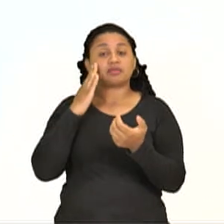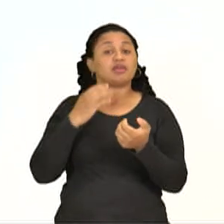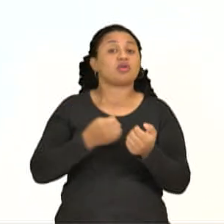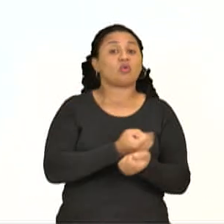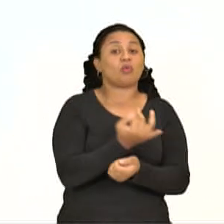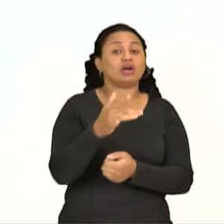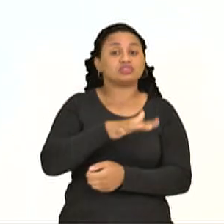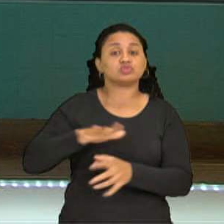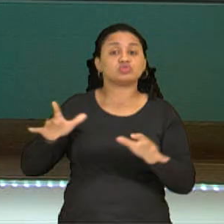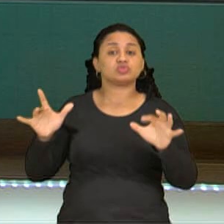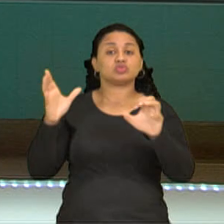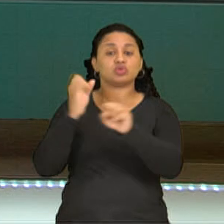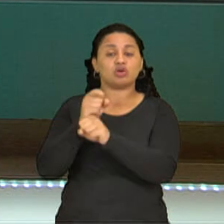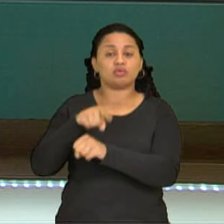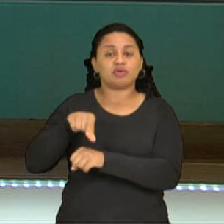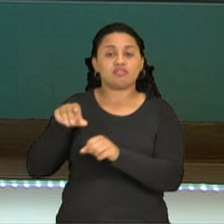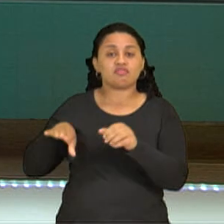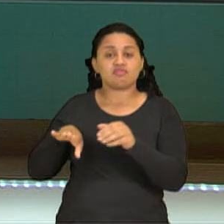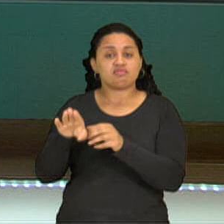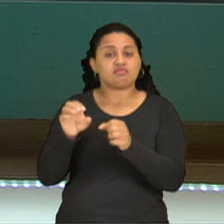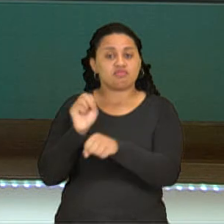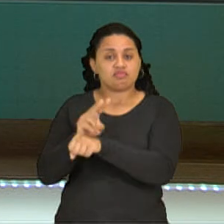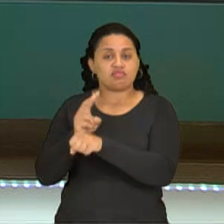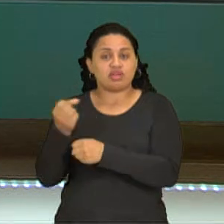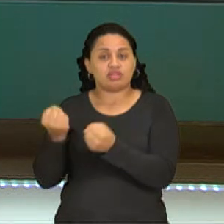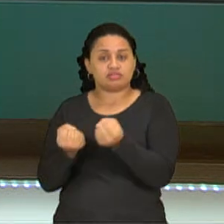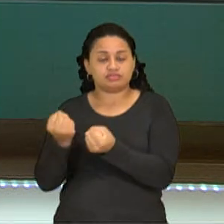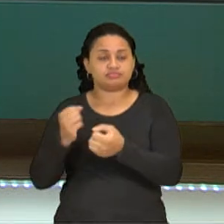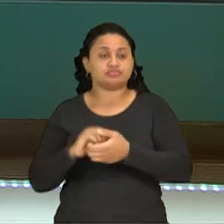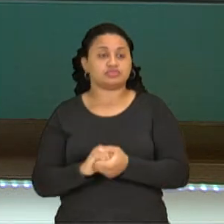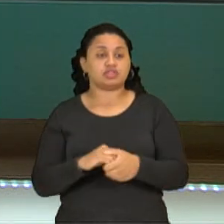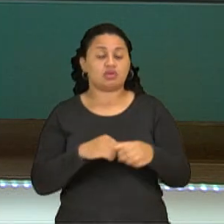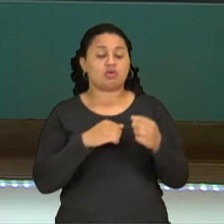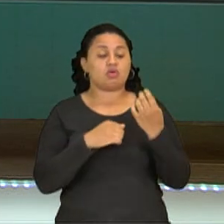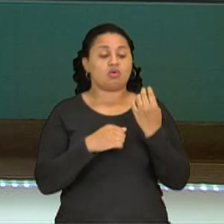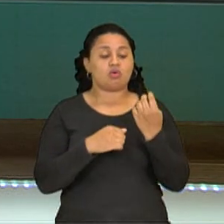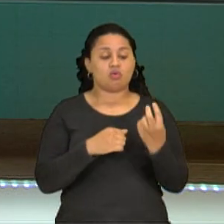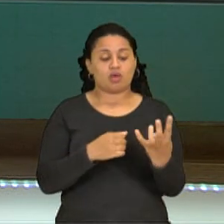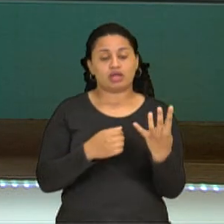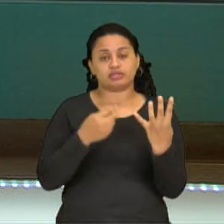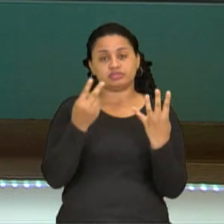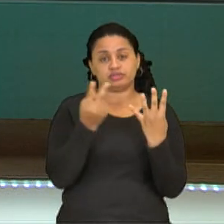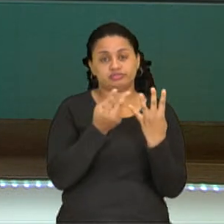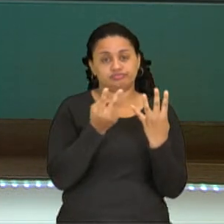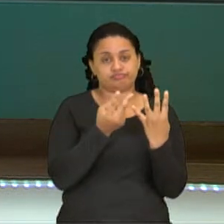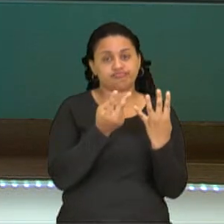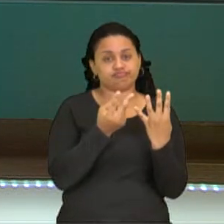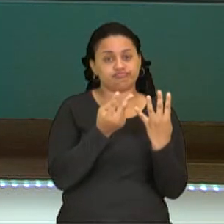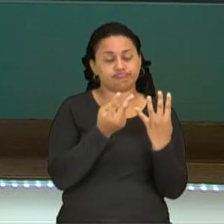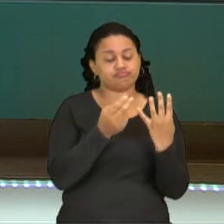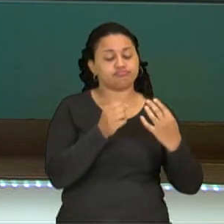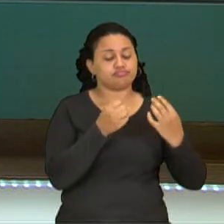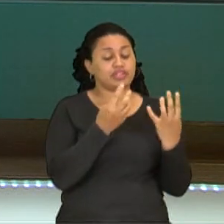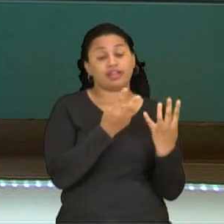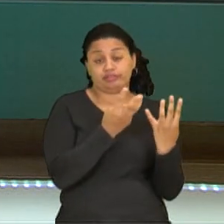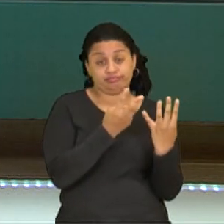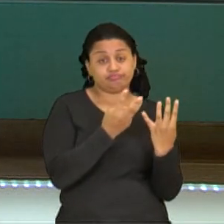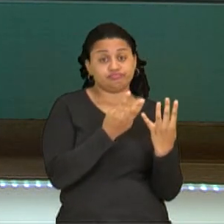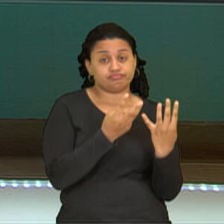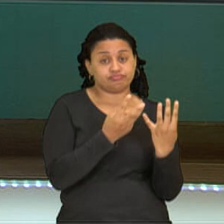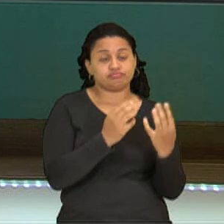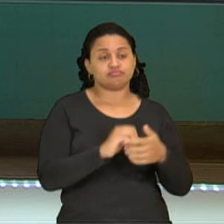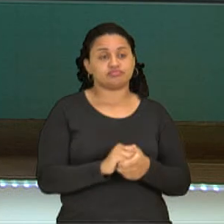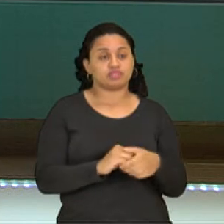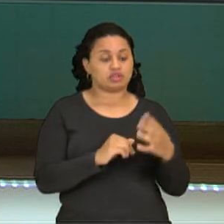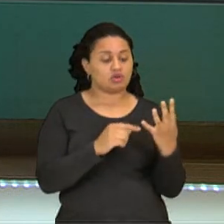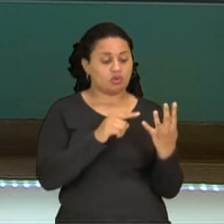desse prédio e quantas são. Então eu vou fazer 4 elevado a 3. Esse primeiro 4 é o